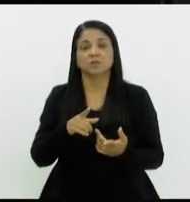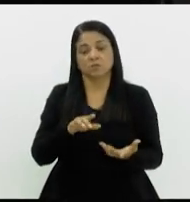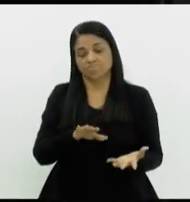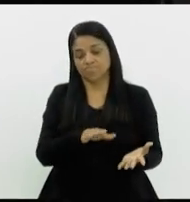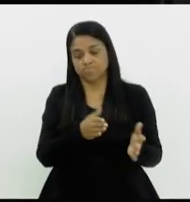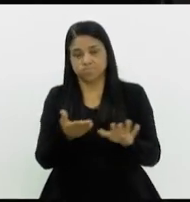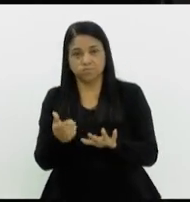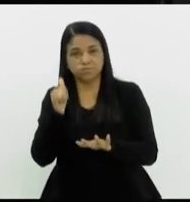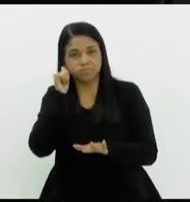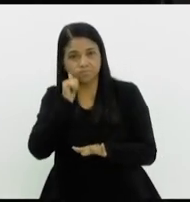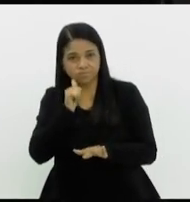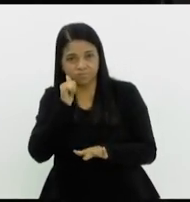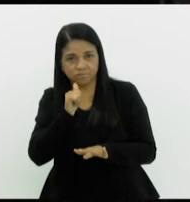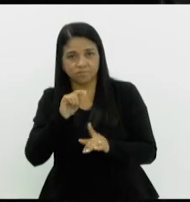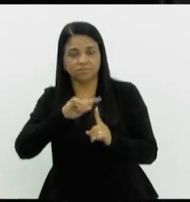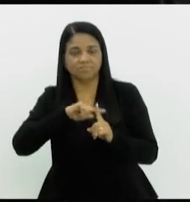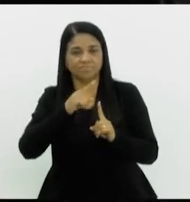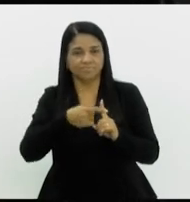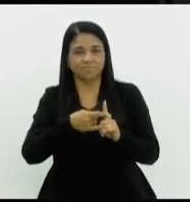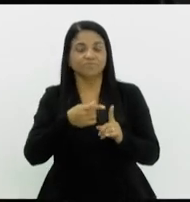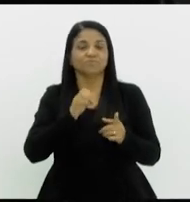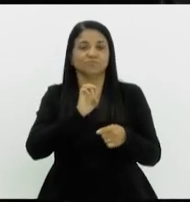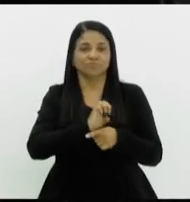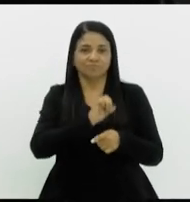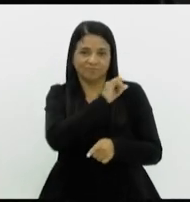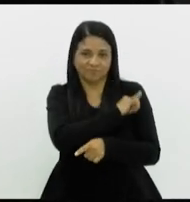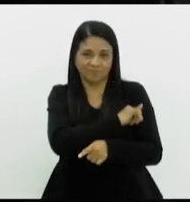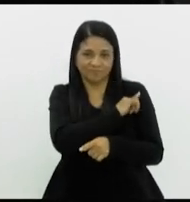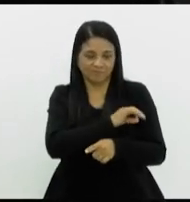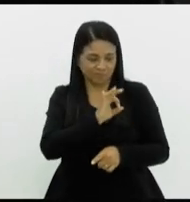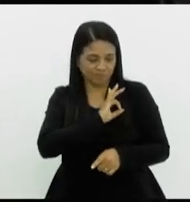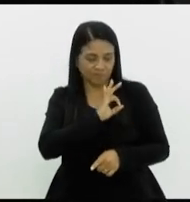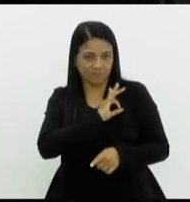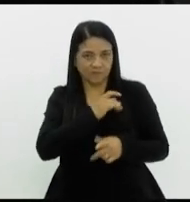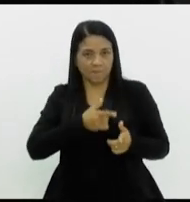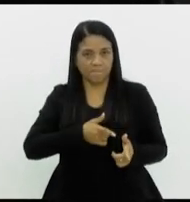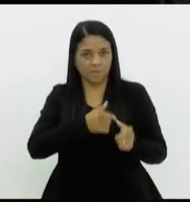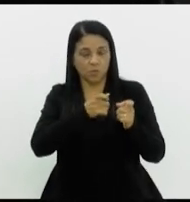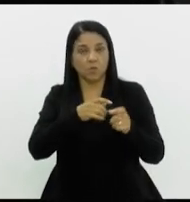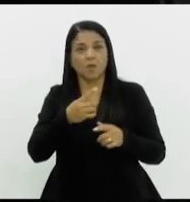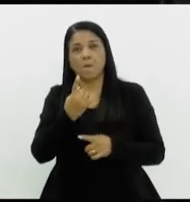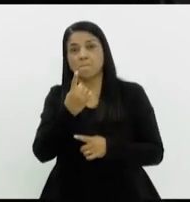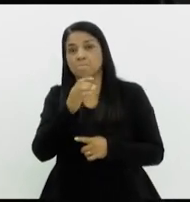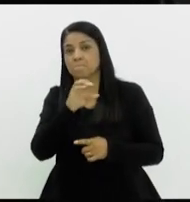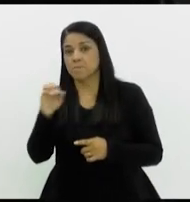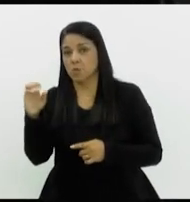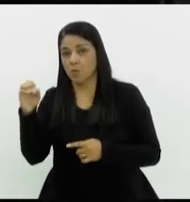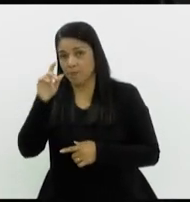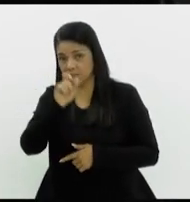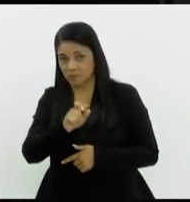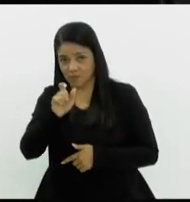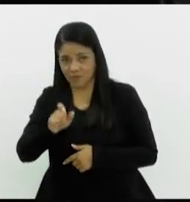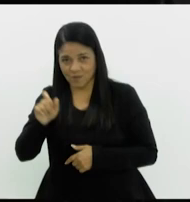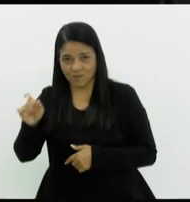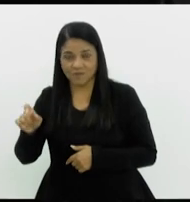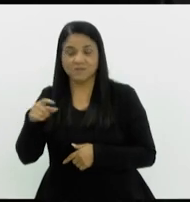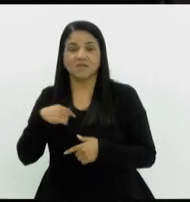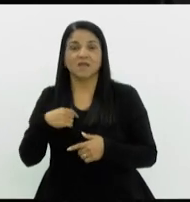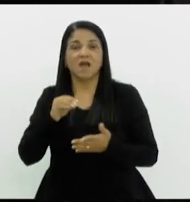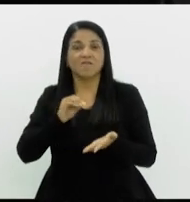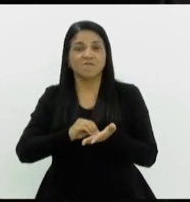assassinato feito pelo braço armado do Estado do Rio de Janeiro, essas 10 mil pessoas que foram atingidas pela ineficácia,